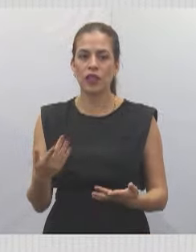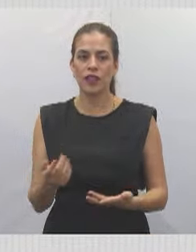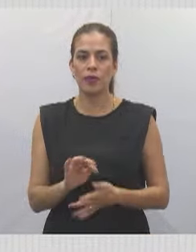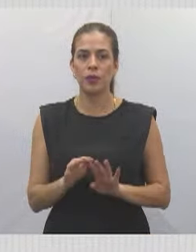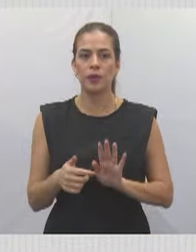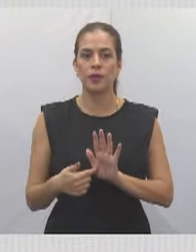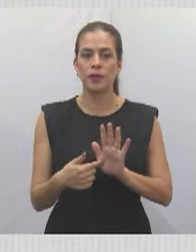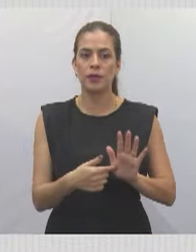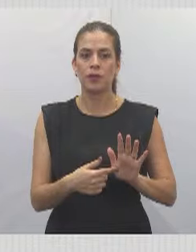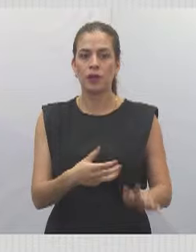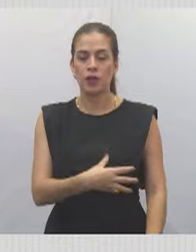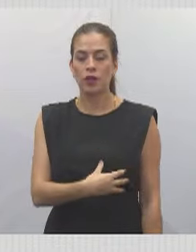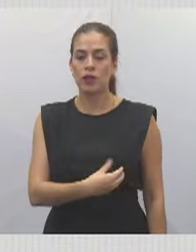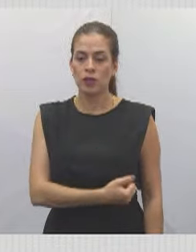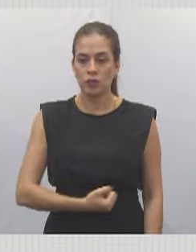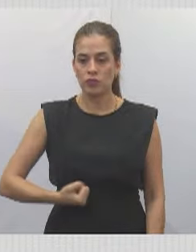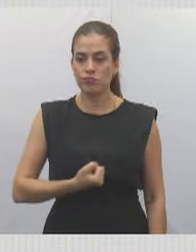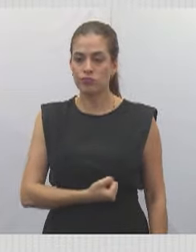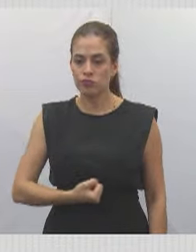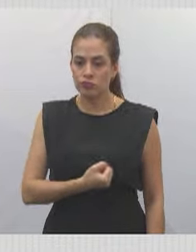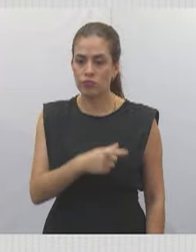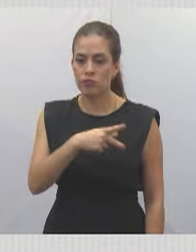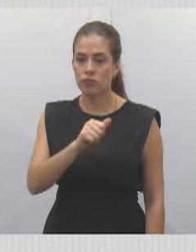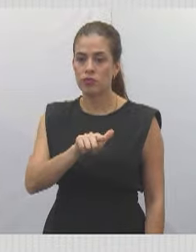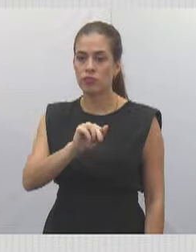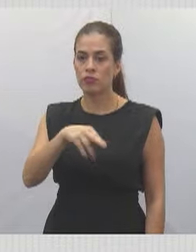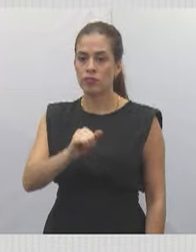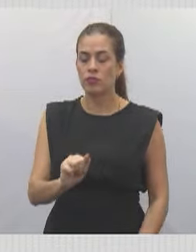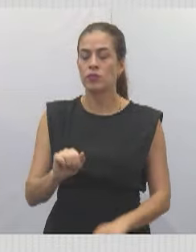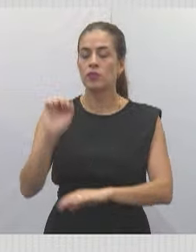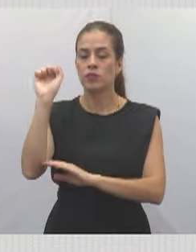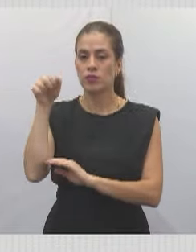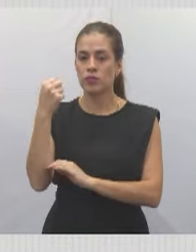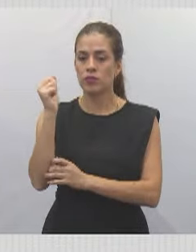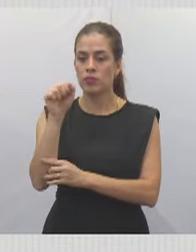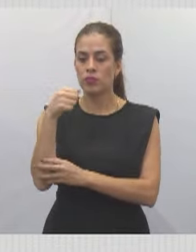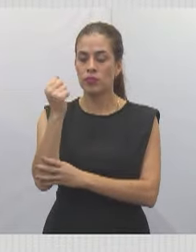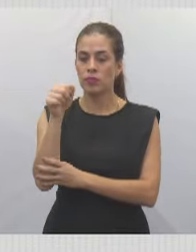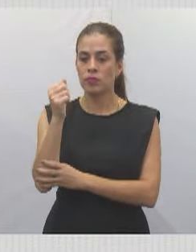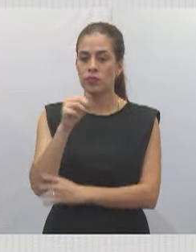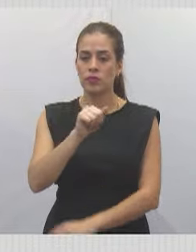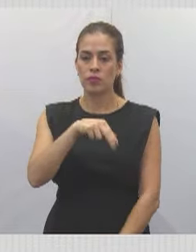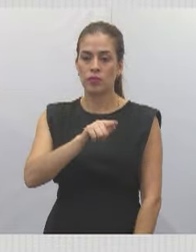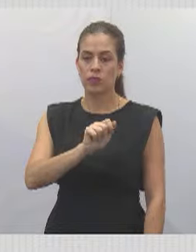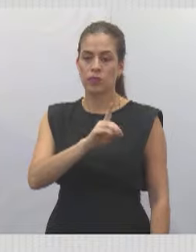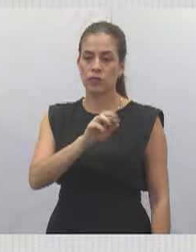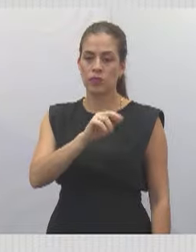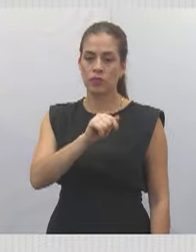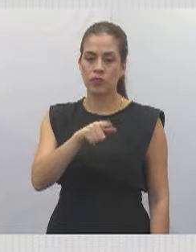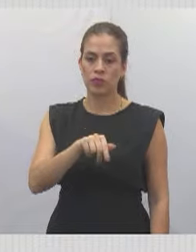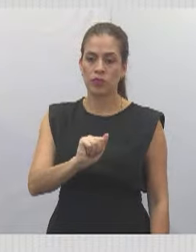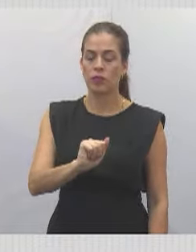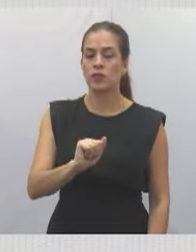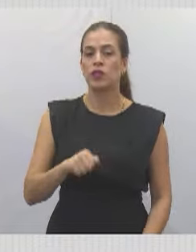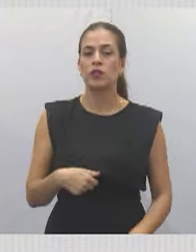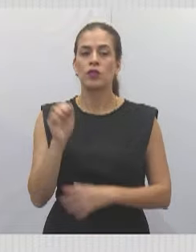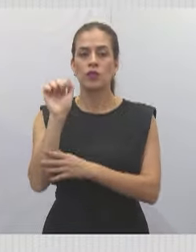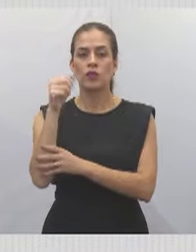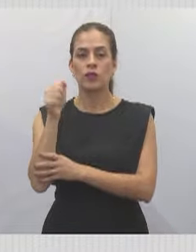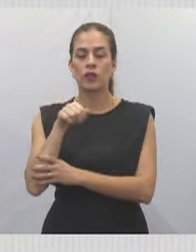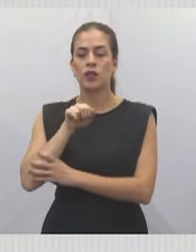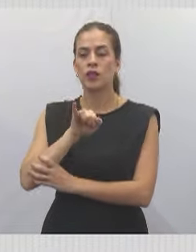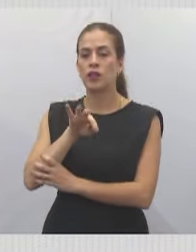de ultrassonografia Plane, prestação de serviços de fisioterapia Andresa Cristina Pinto, Centro de Reabilitação e Fisioterapia e